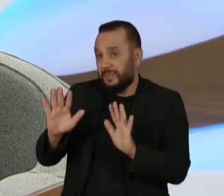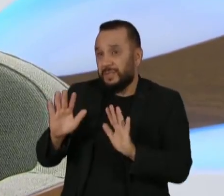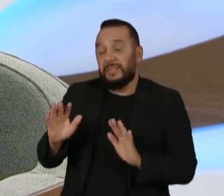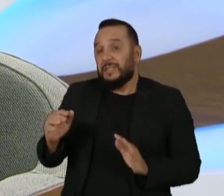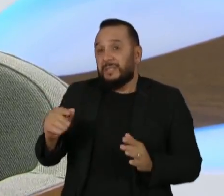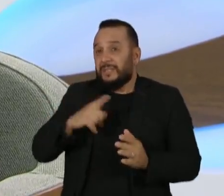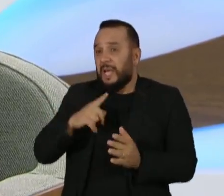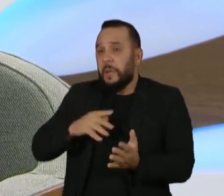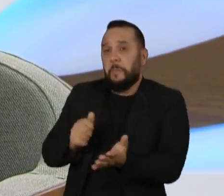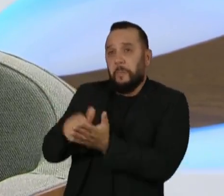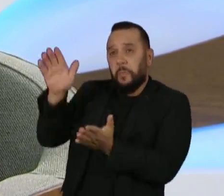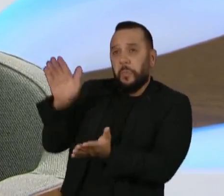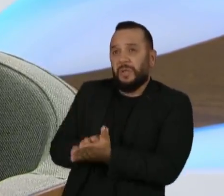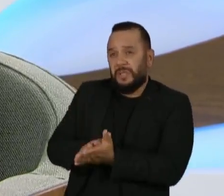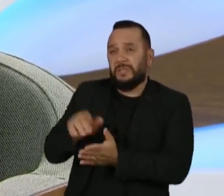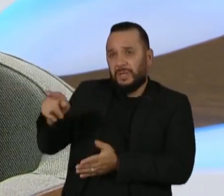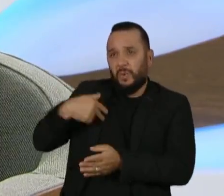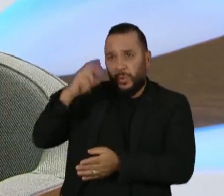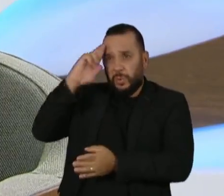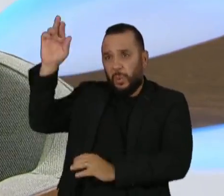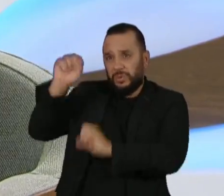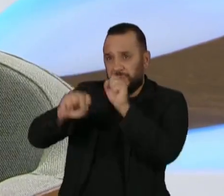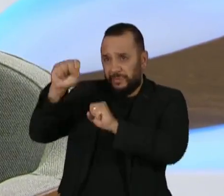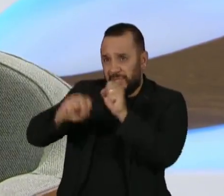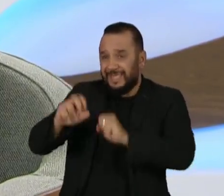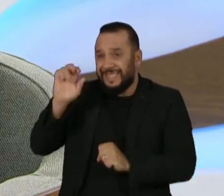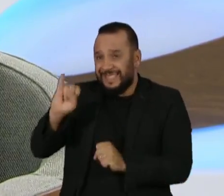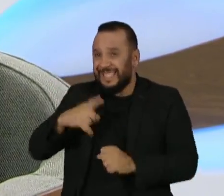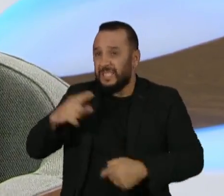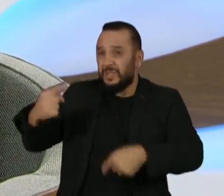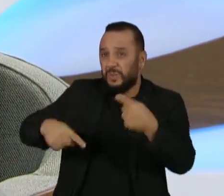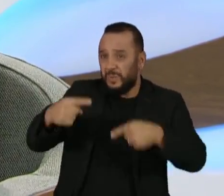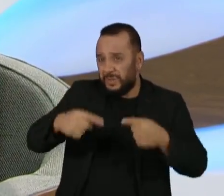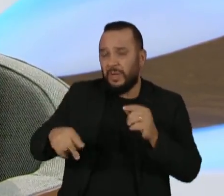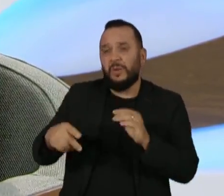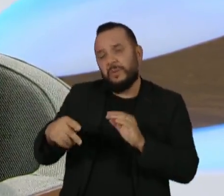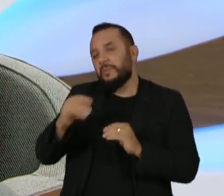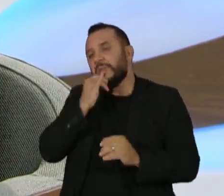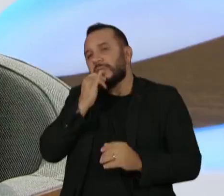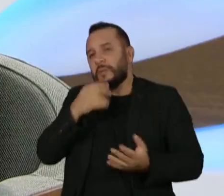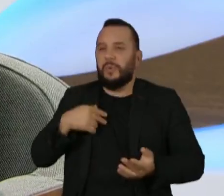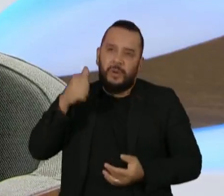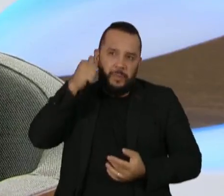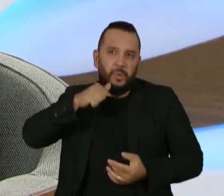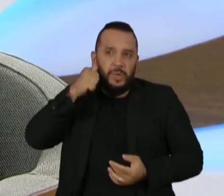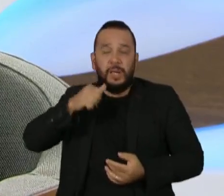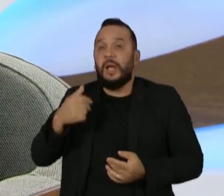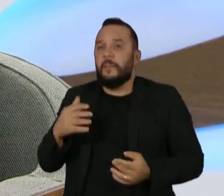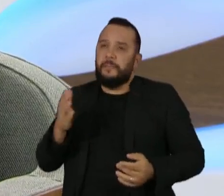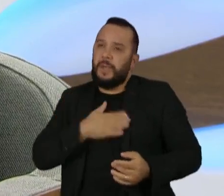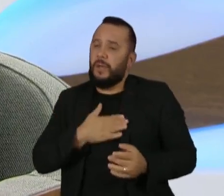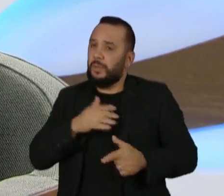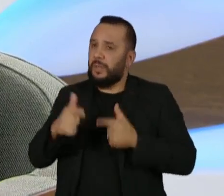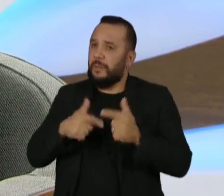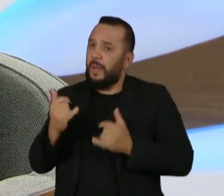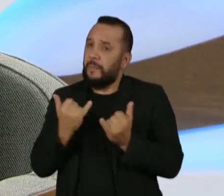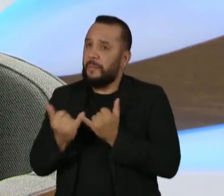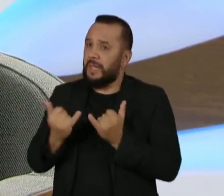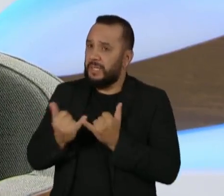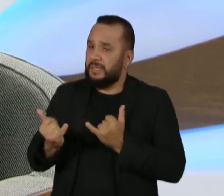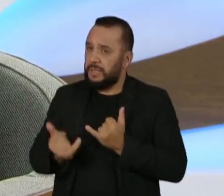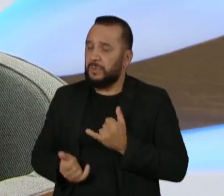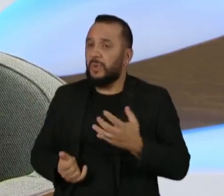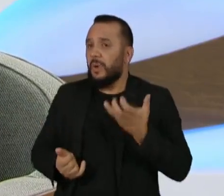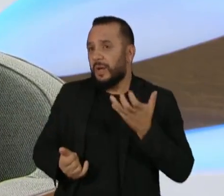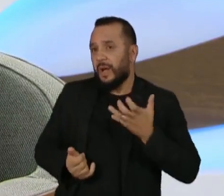foram punições pesadas para quando houvesse discussões trabalhistas. Então, digamos que uma mulher vai discutir, não, a minha função é parecida,